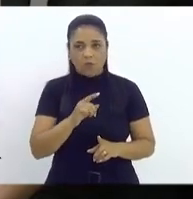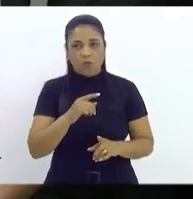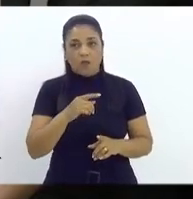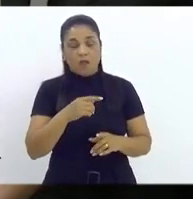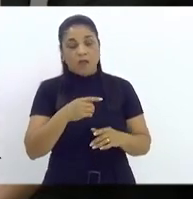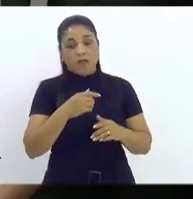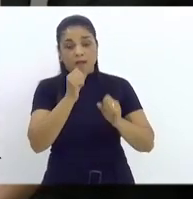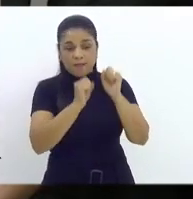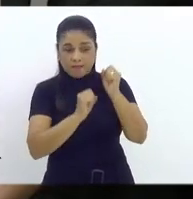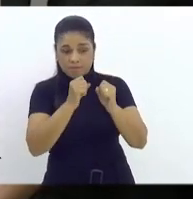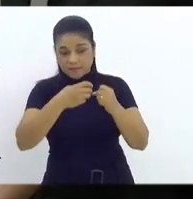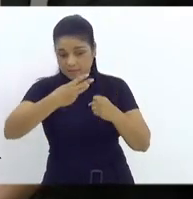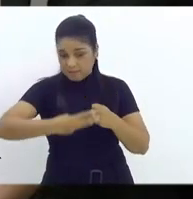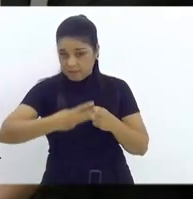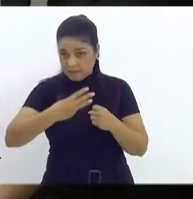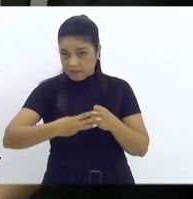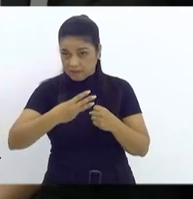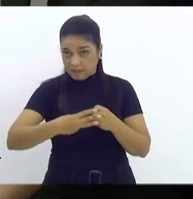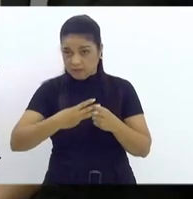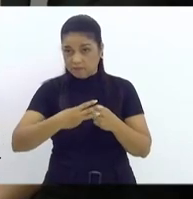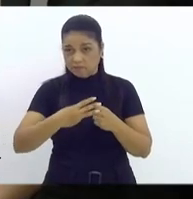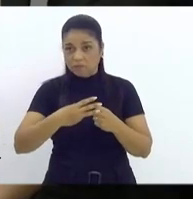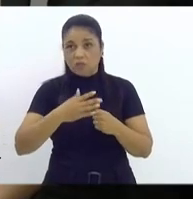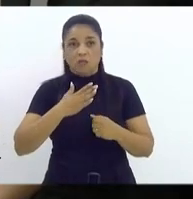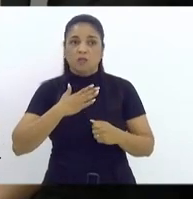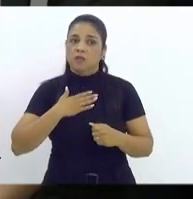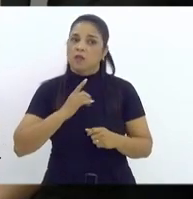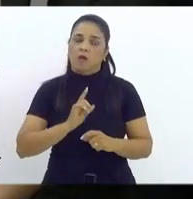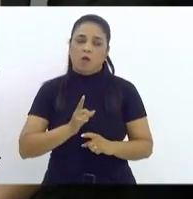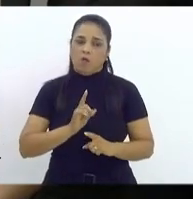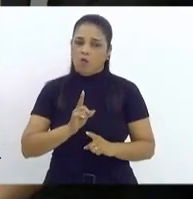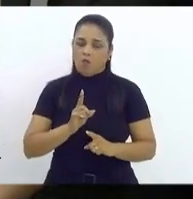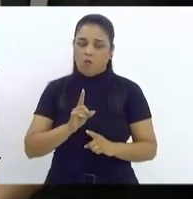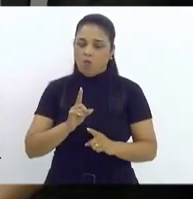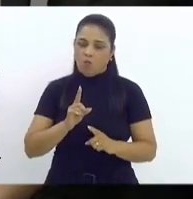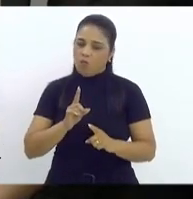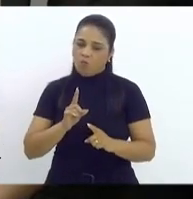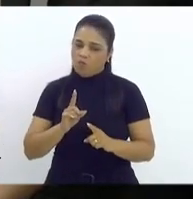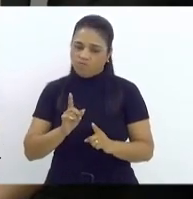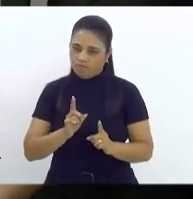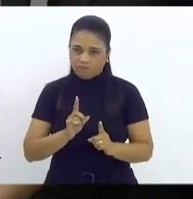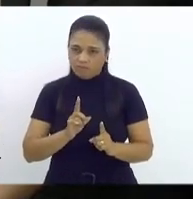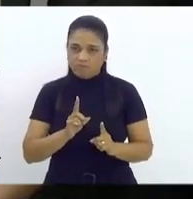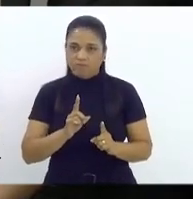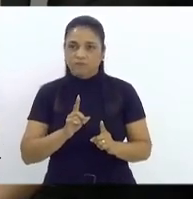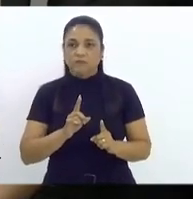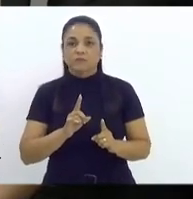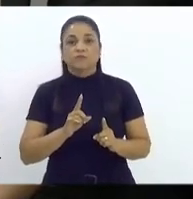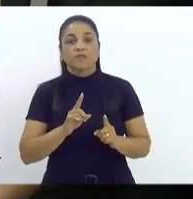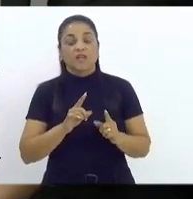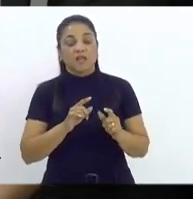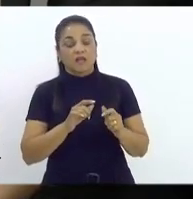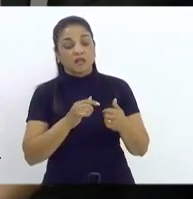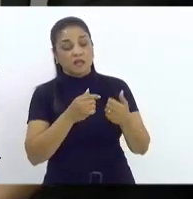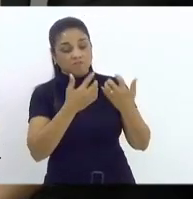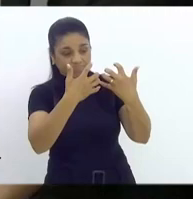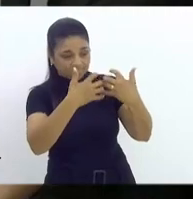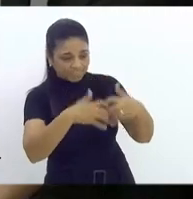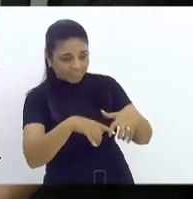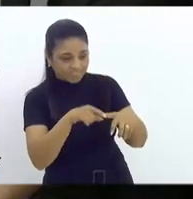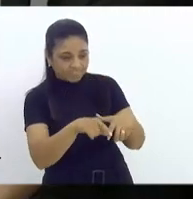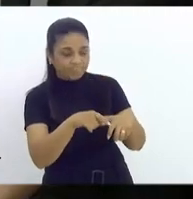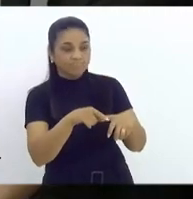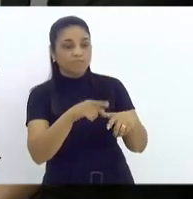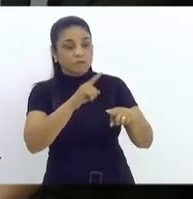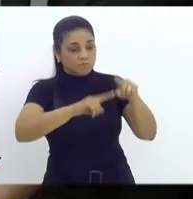vocês faz com a anuência de vocês, certo? Não, porque a gente não presta esse serviço. O serviço de instalação de equipamento não é prestado